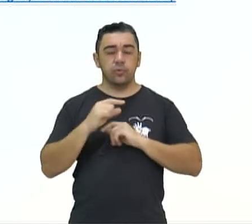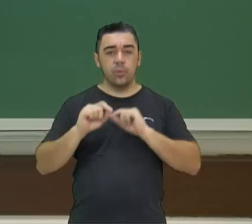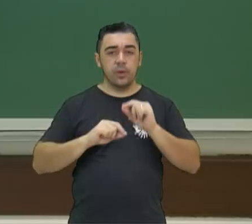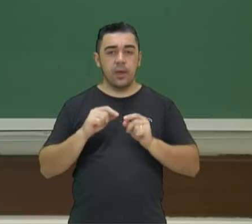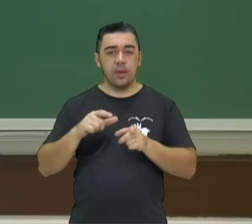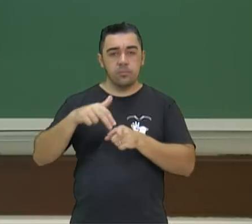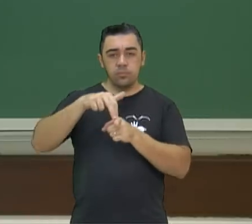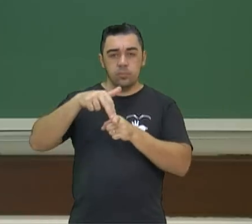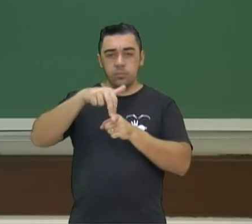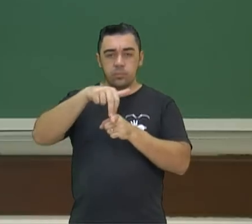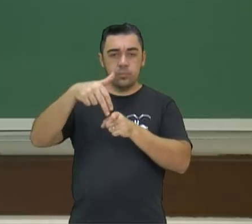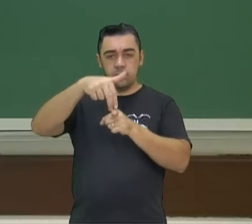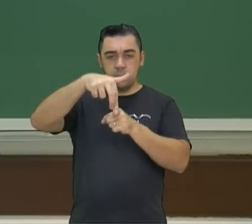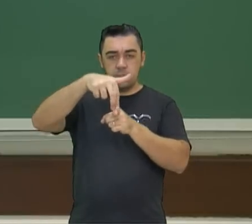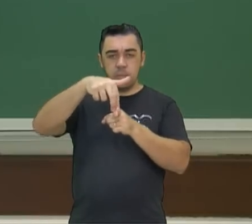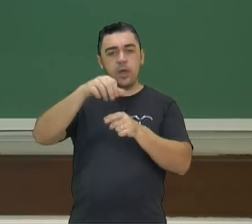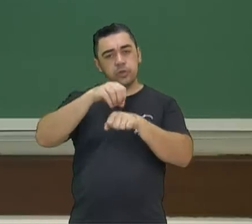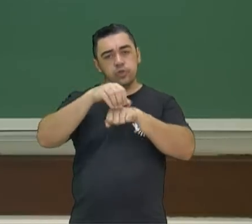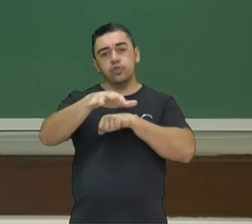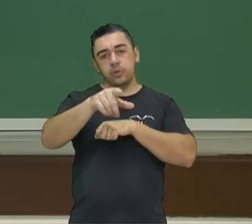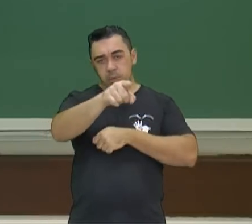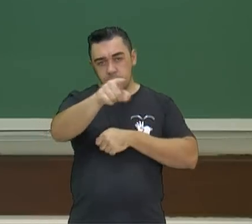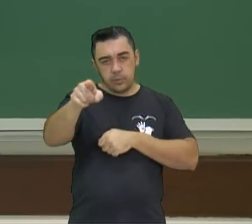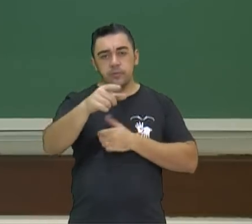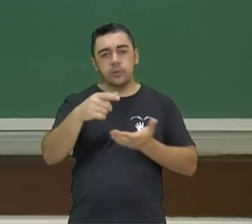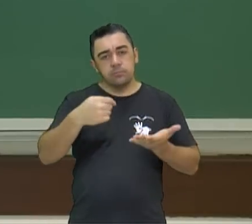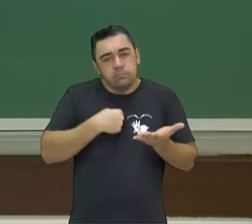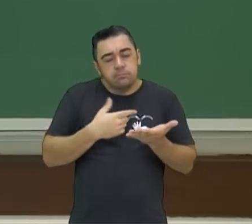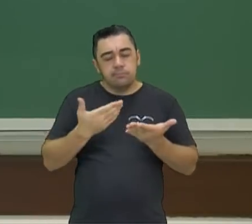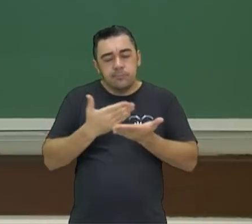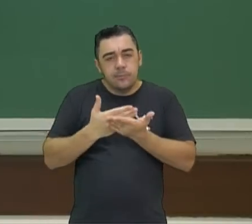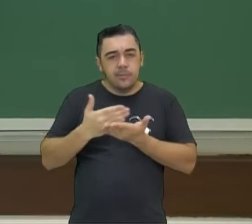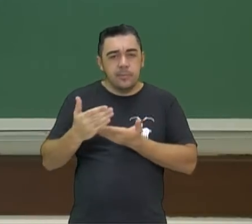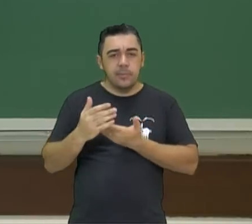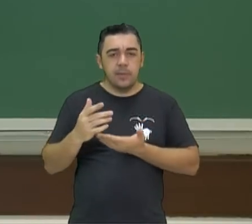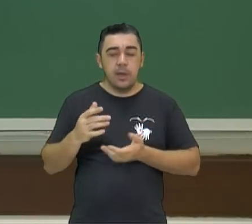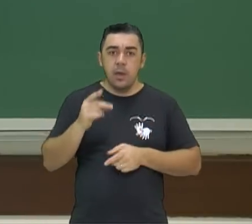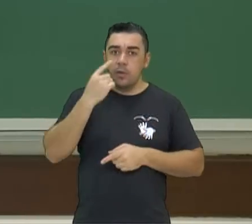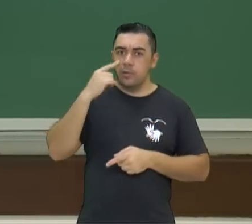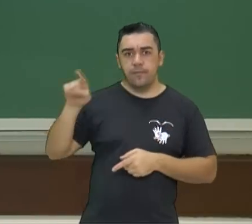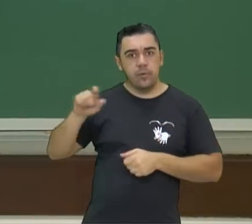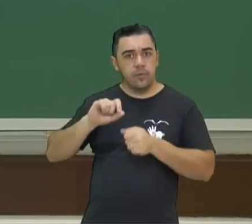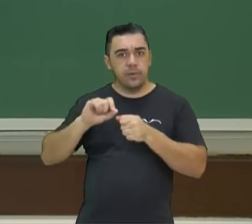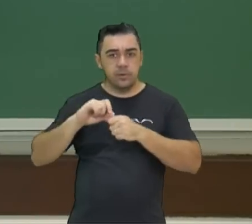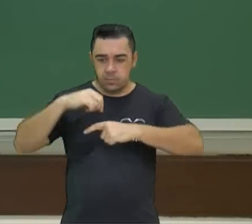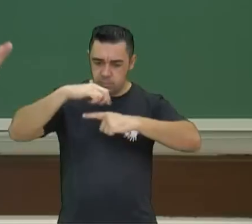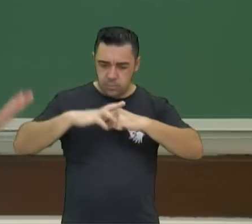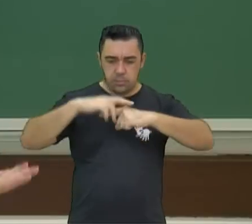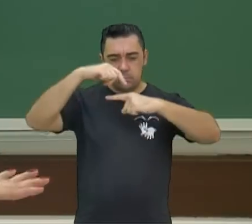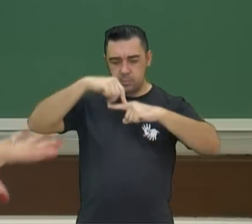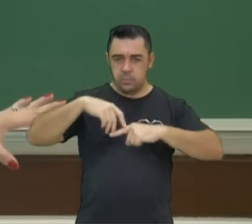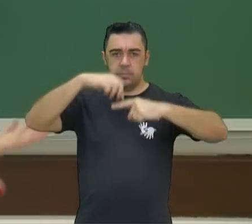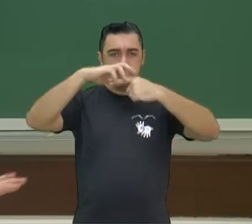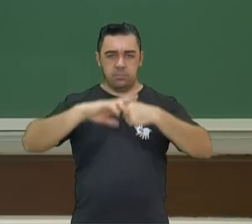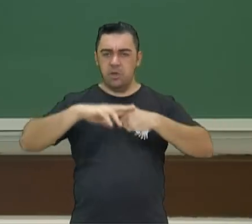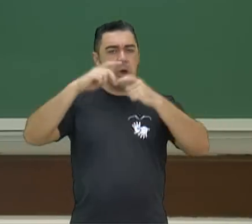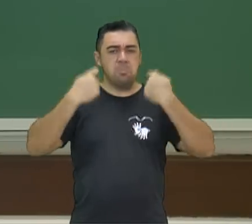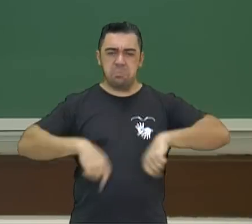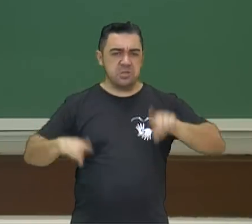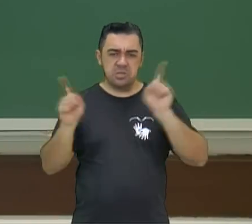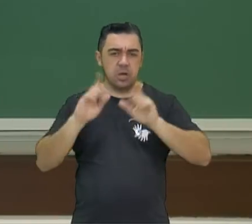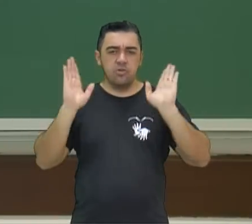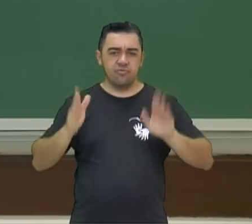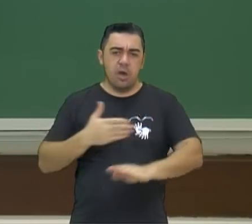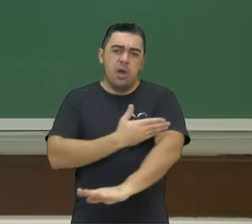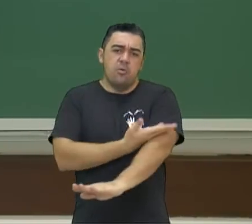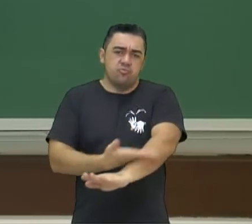equilíbrio. Lógico, essas dicas são para iniciantes, né? Lógico, aqueles rapazes que vocês viram nas manobras, eles não precisam ficar olhando fixo para um